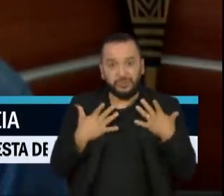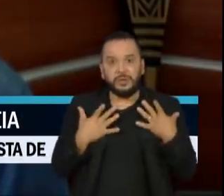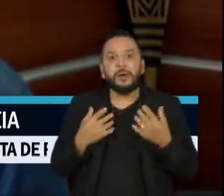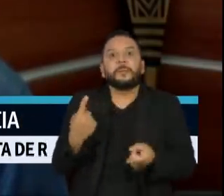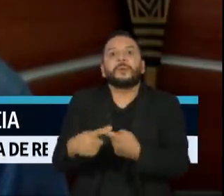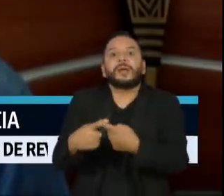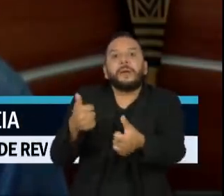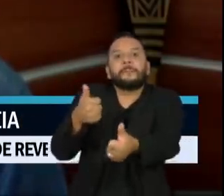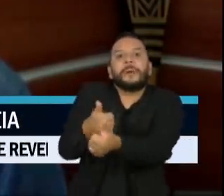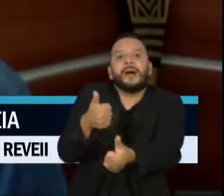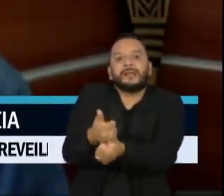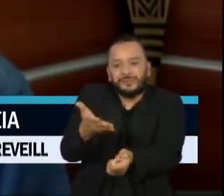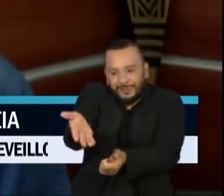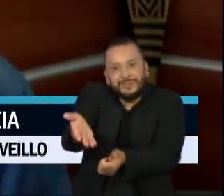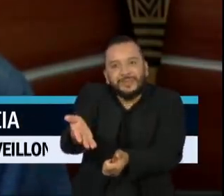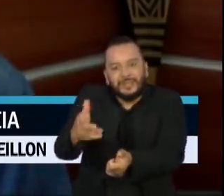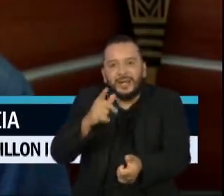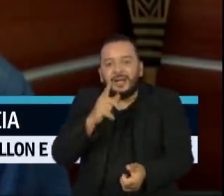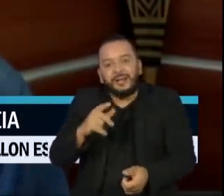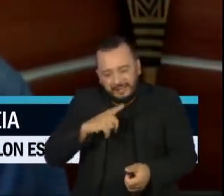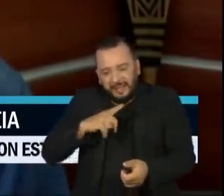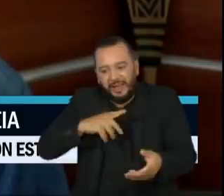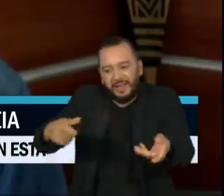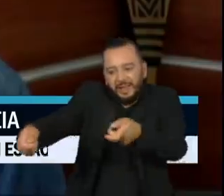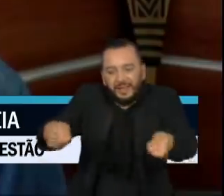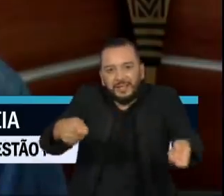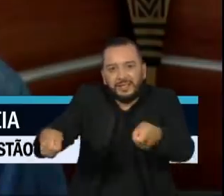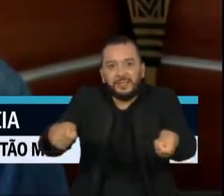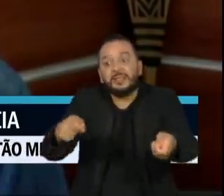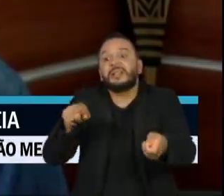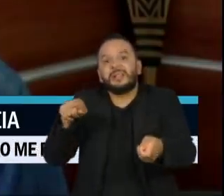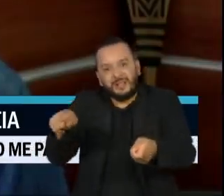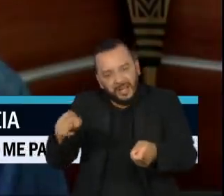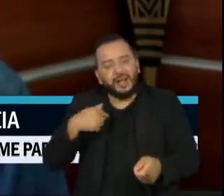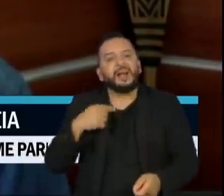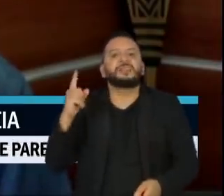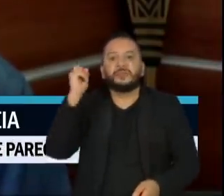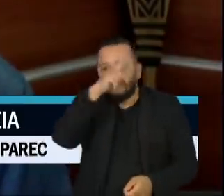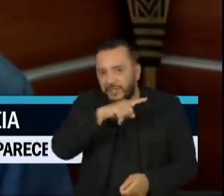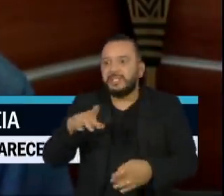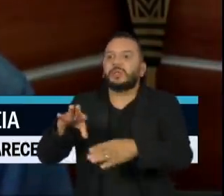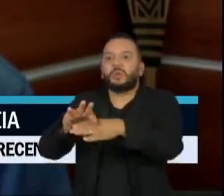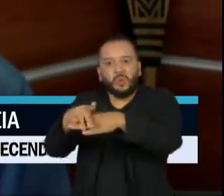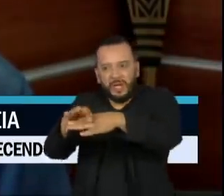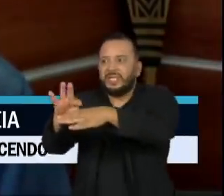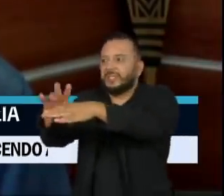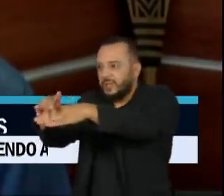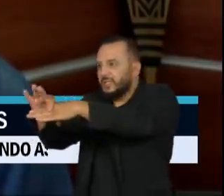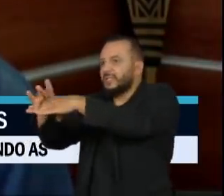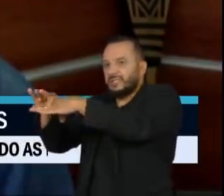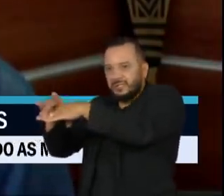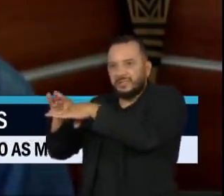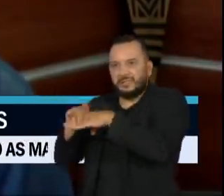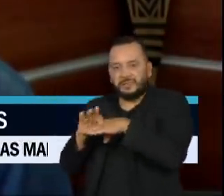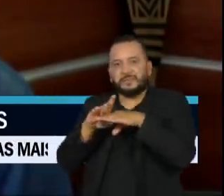dos pontos de contaminação, as manifestações clínicas foram mais evidentes. Então, em adultos, nós